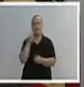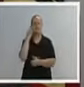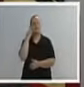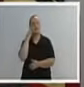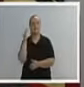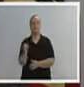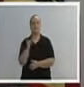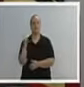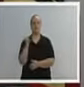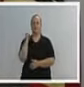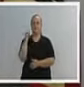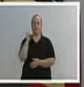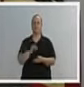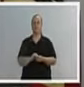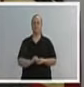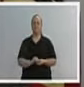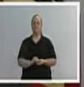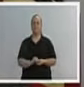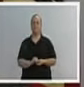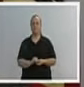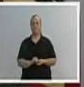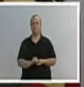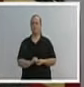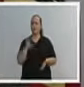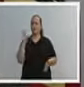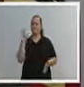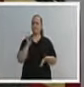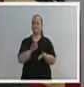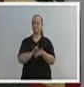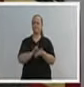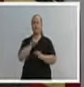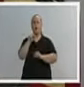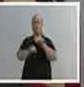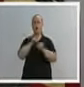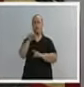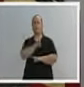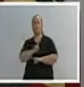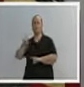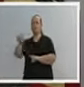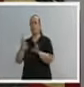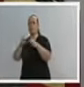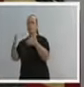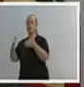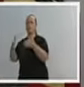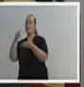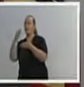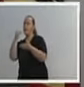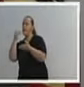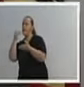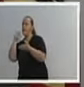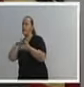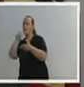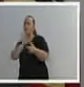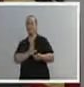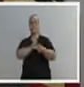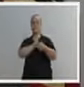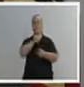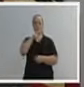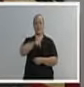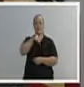é o próprio reflexo daquilo que os vereadores têm ouvido na comunidade. Eu quero hoje aqui falar rapidamente sobre dois assuntos. O primeiro,